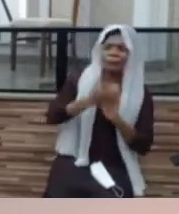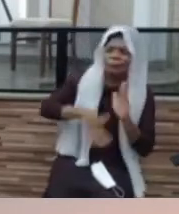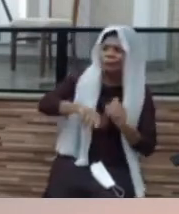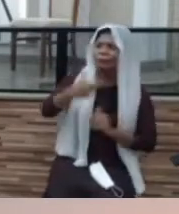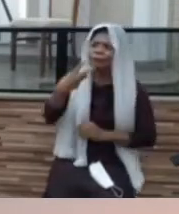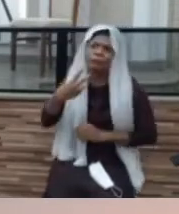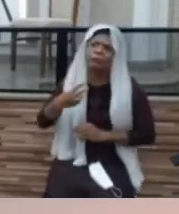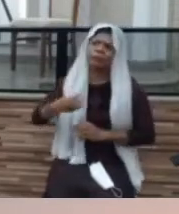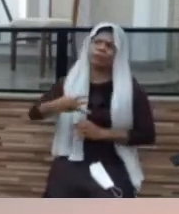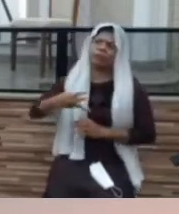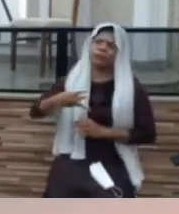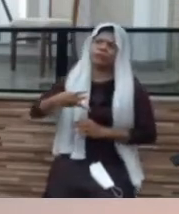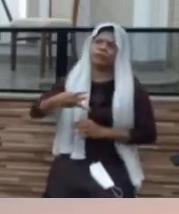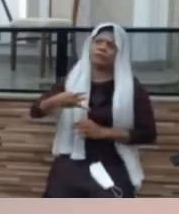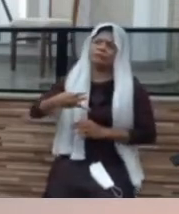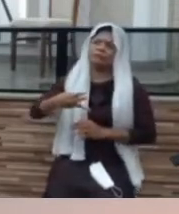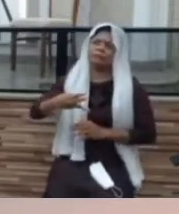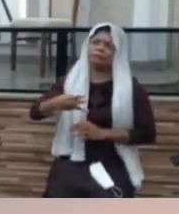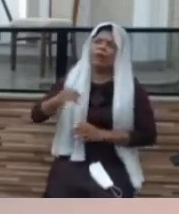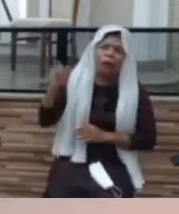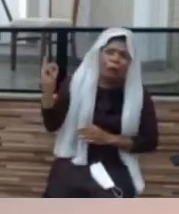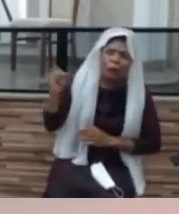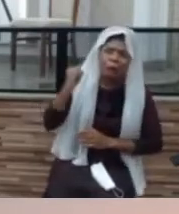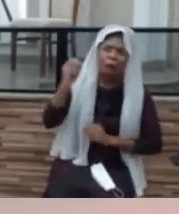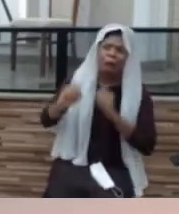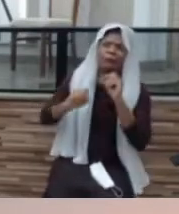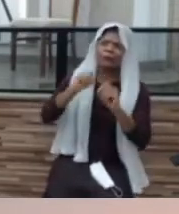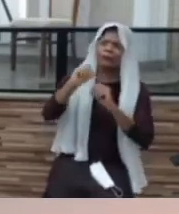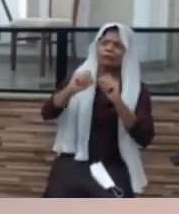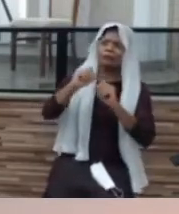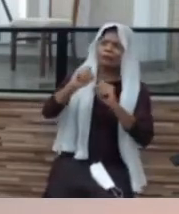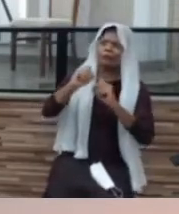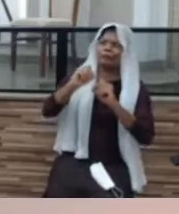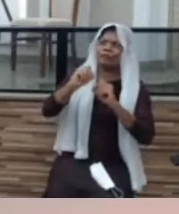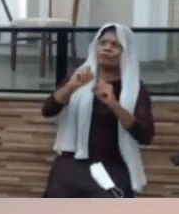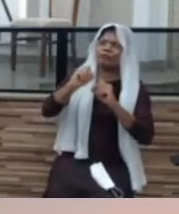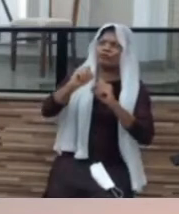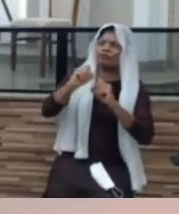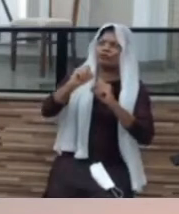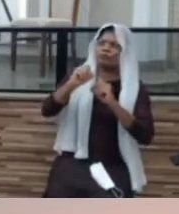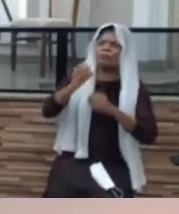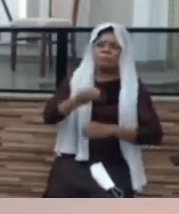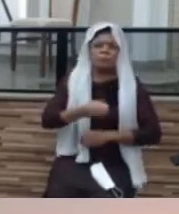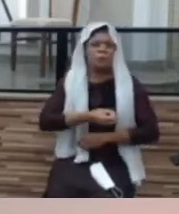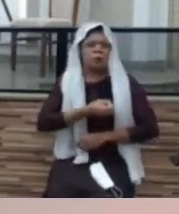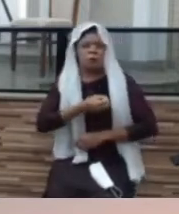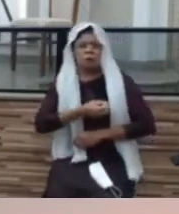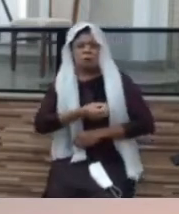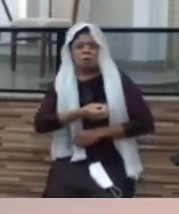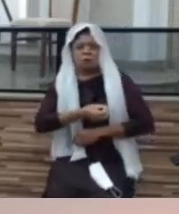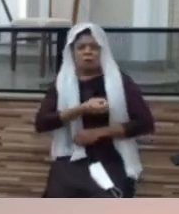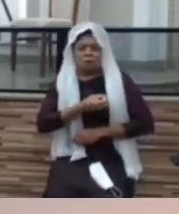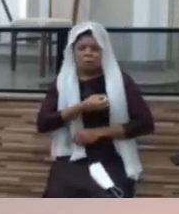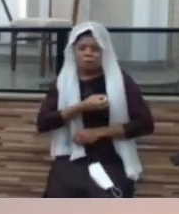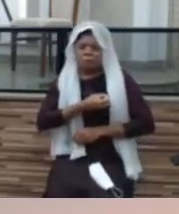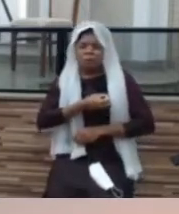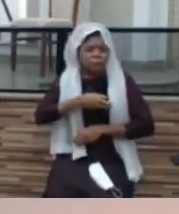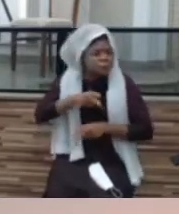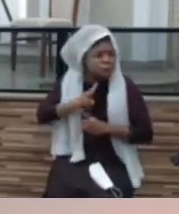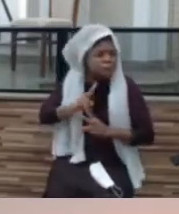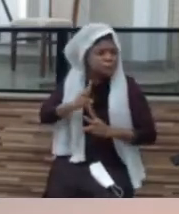ficar em todos nós, até o fim, dizia Paulo. Assim, pois, permaneça, né,